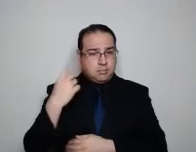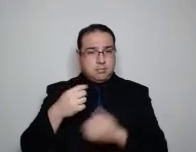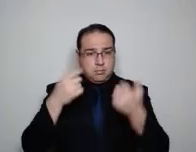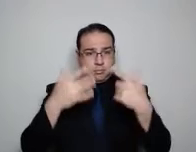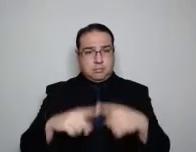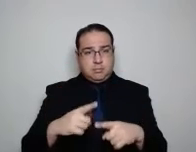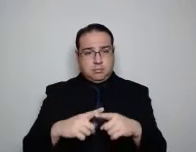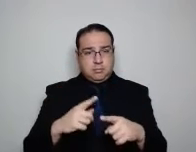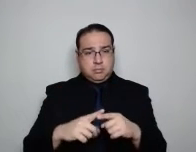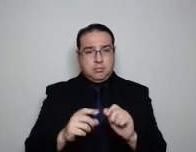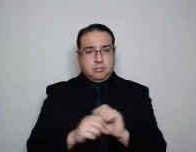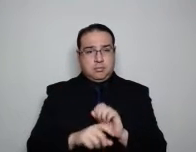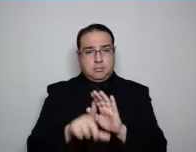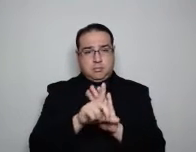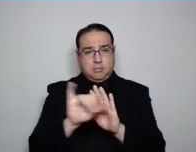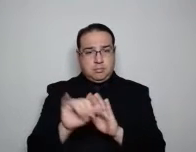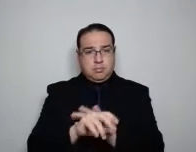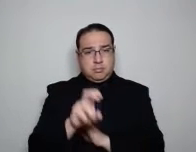Lei